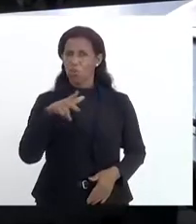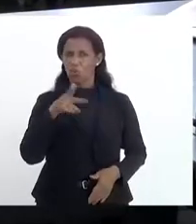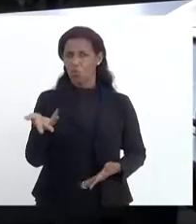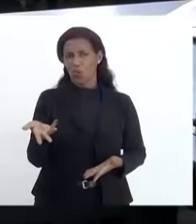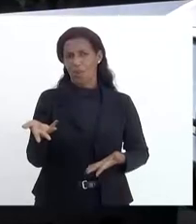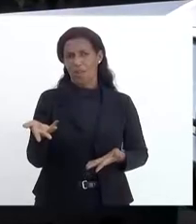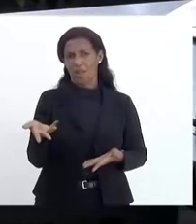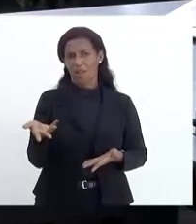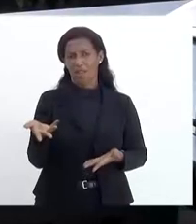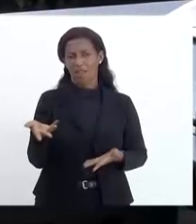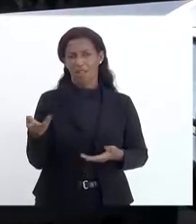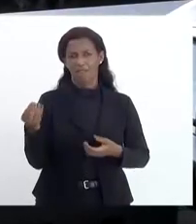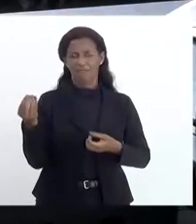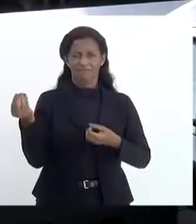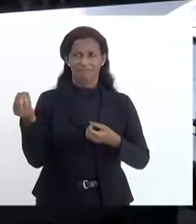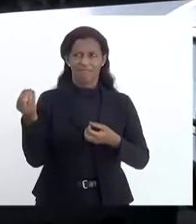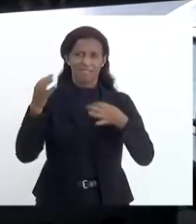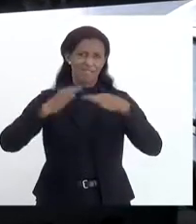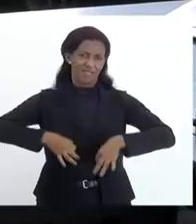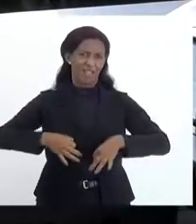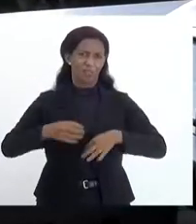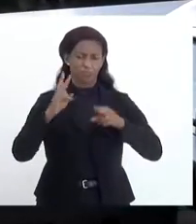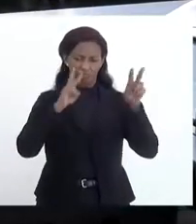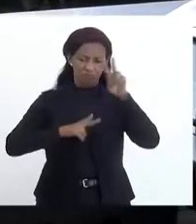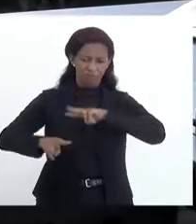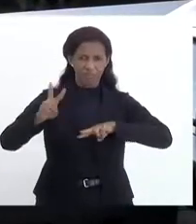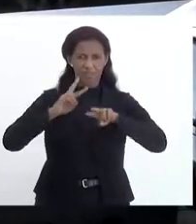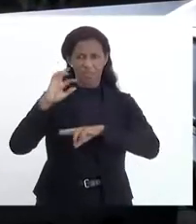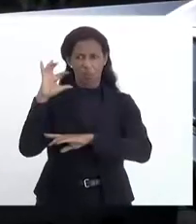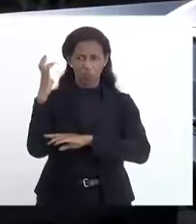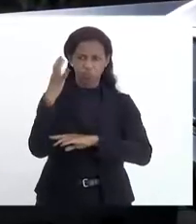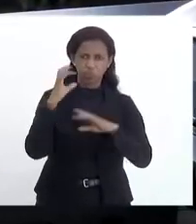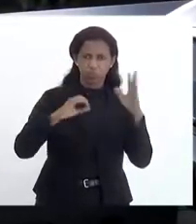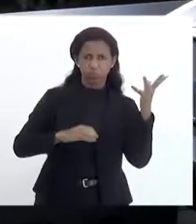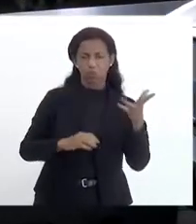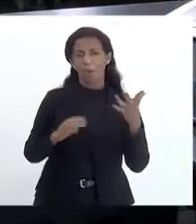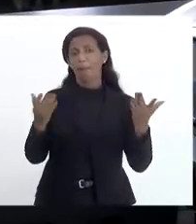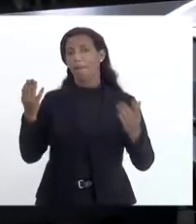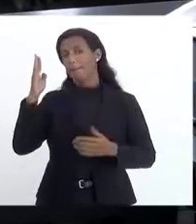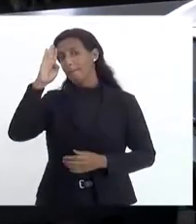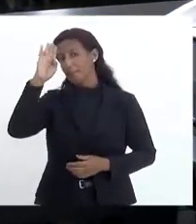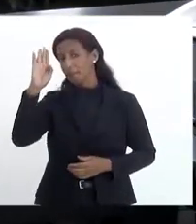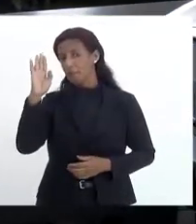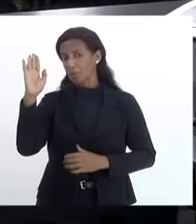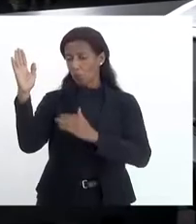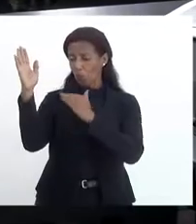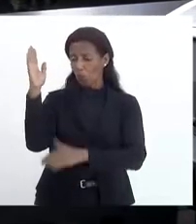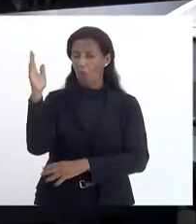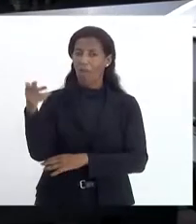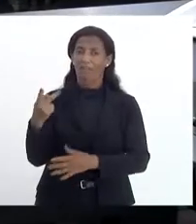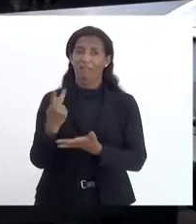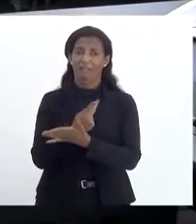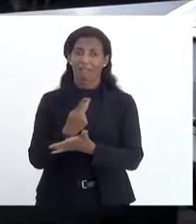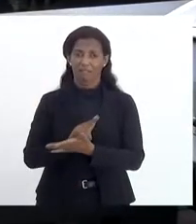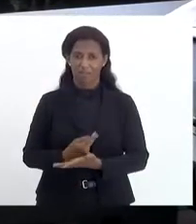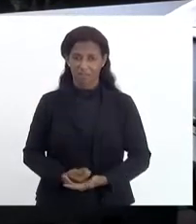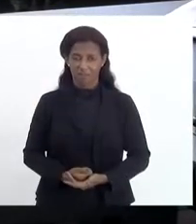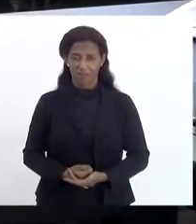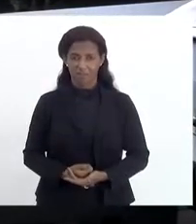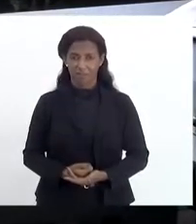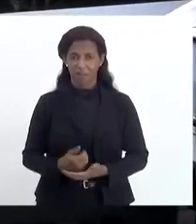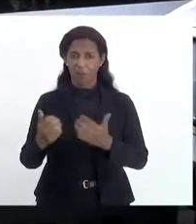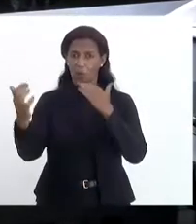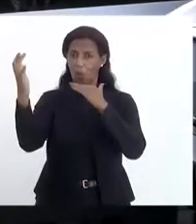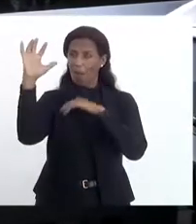aconselhável sob o ponto de vista ambiental, né? Principalmente quando essa poda é mal feita. Poda